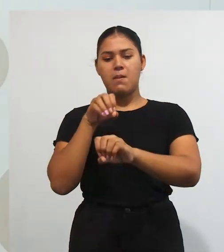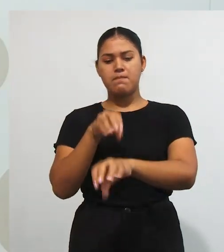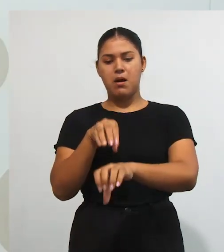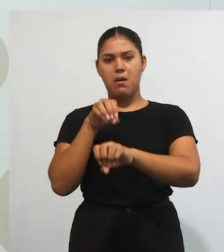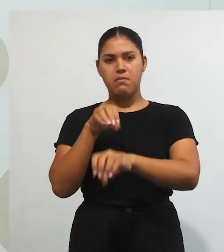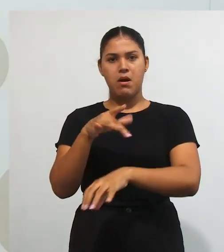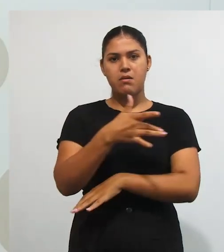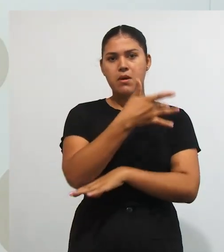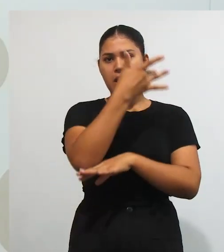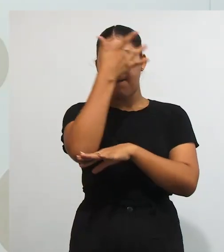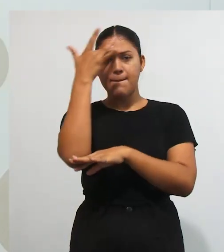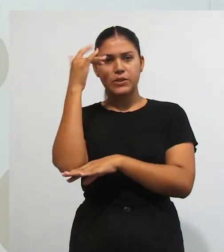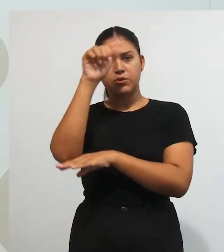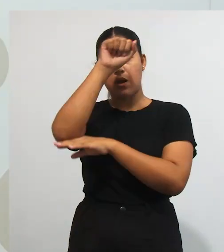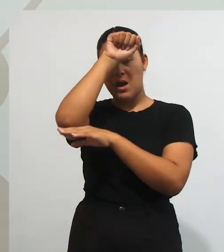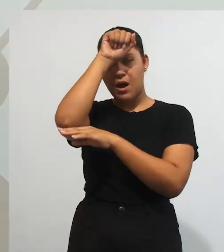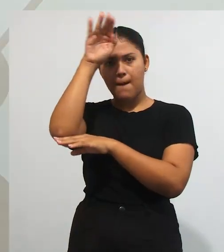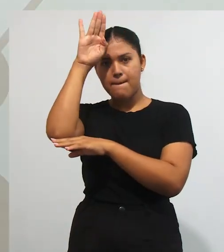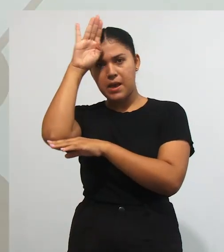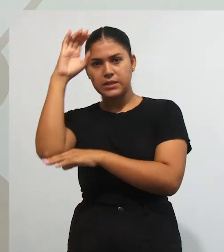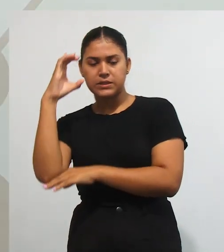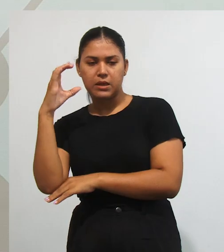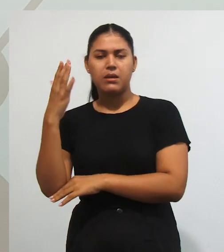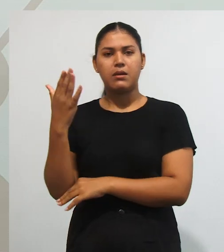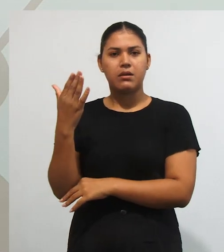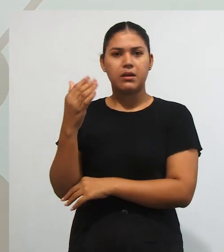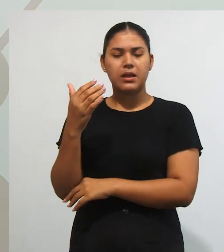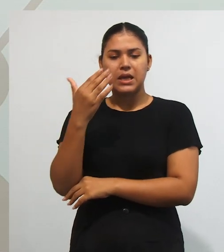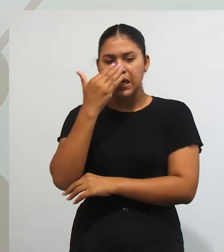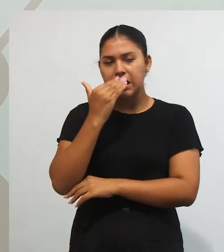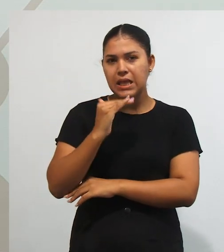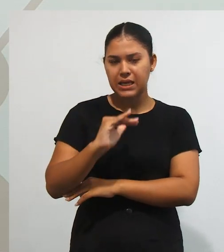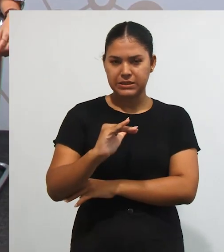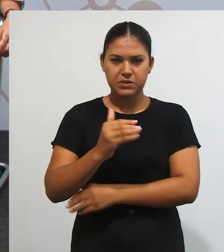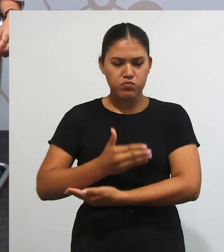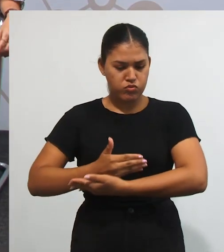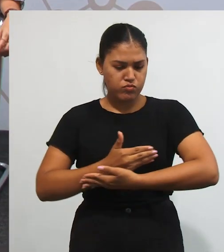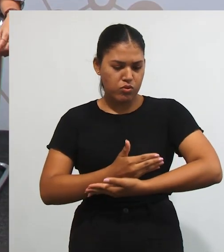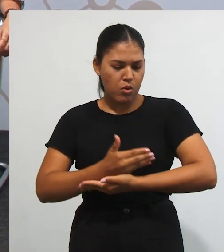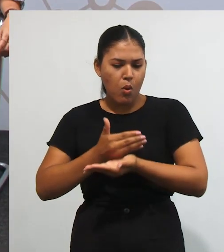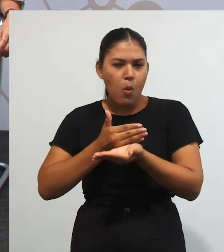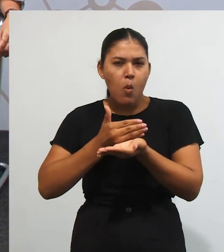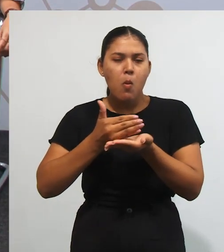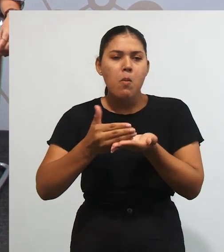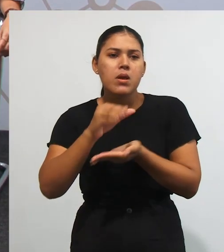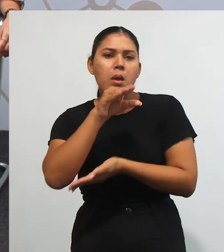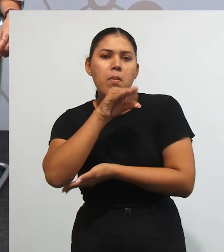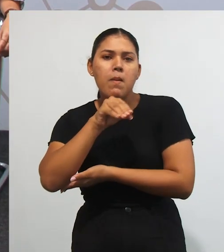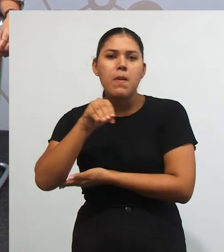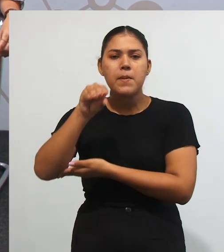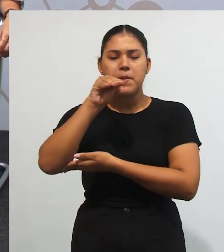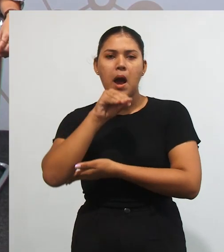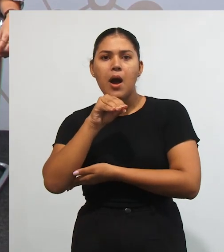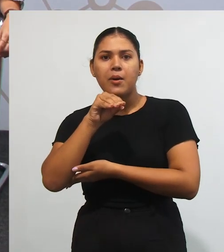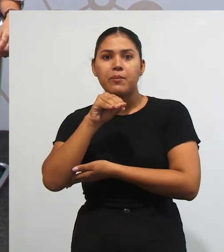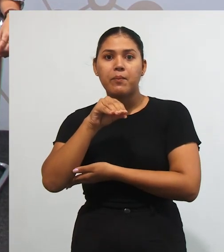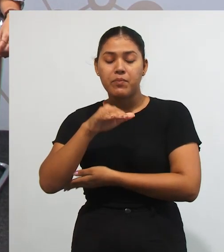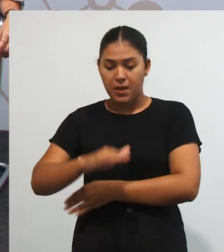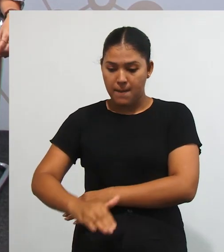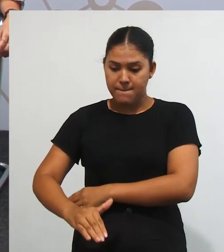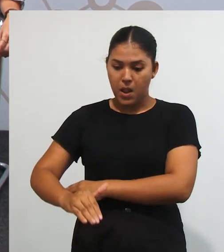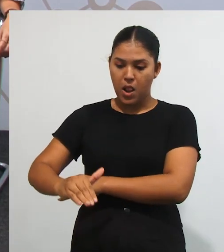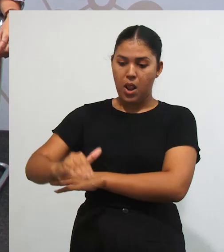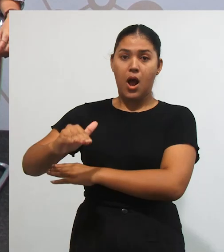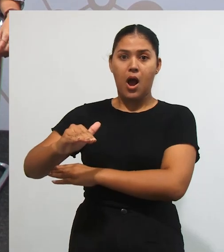crianças, porque quando as nossas crianças começam a falar e escrever palavras, né, no ato